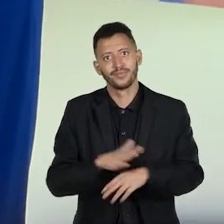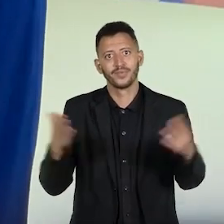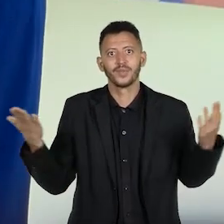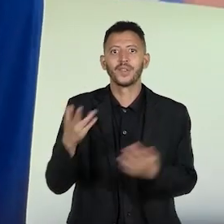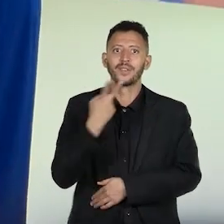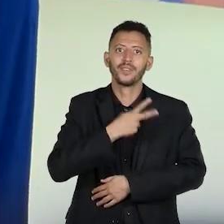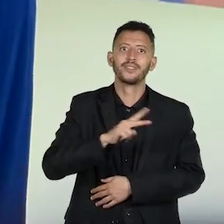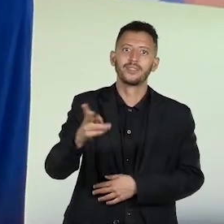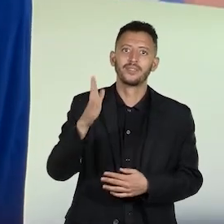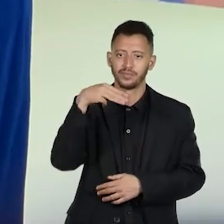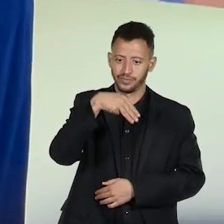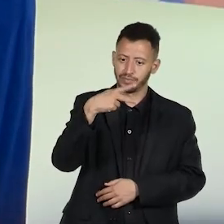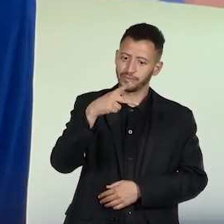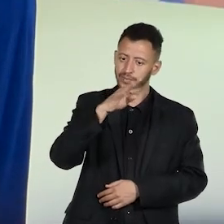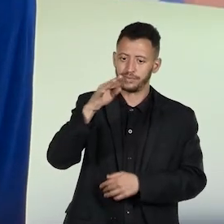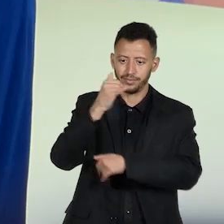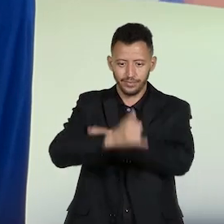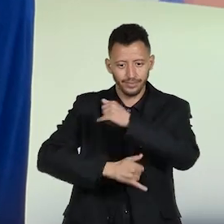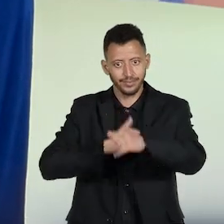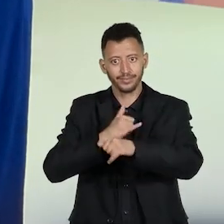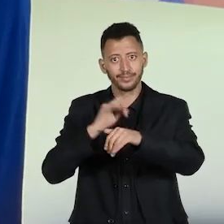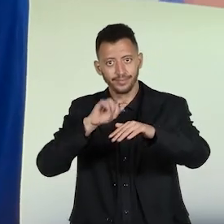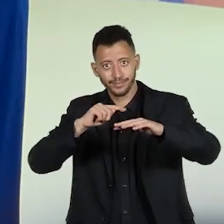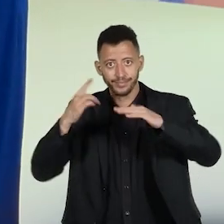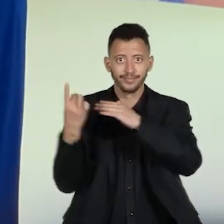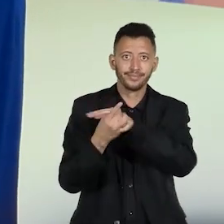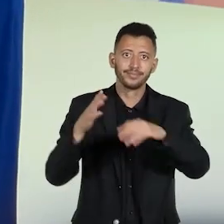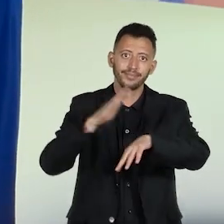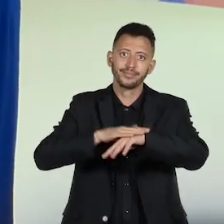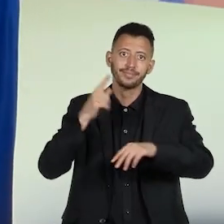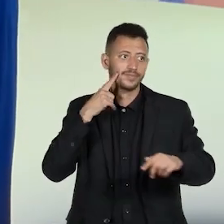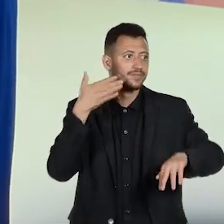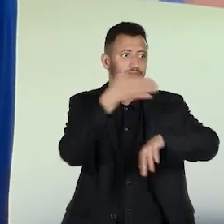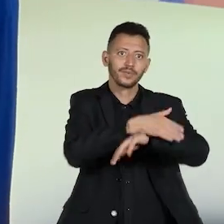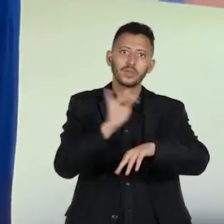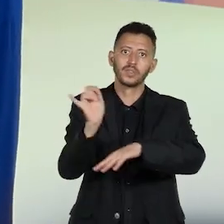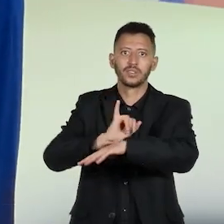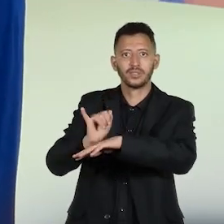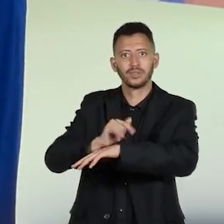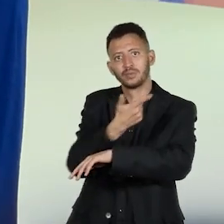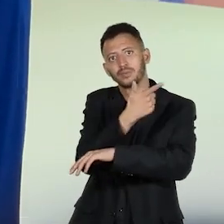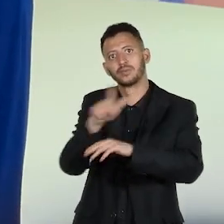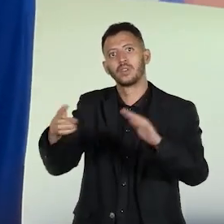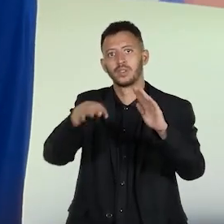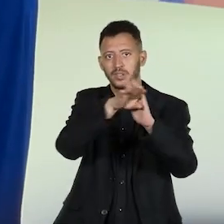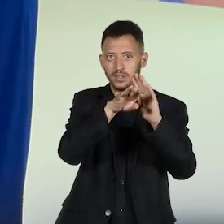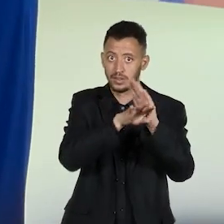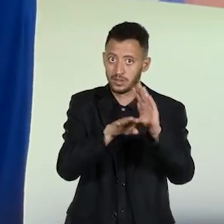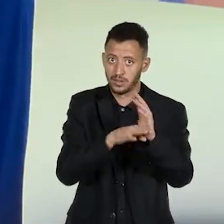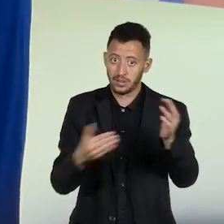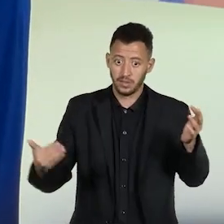agora, a gente fica por aqui. Continue seguindo o MPT nas redes sociais, acesse a página no YouTube